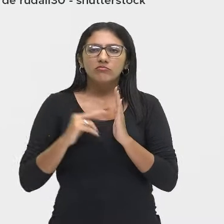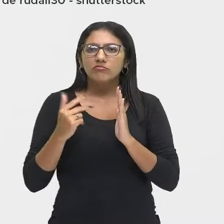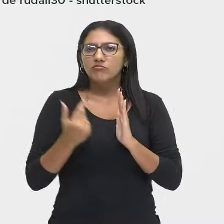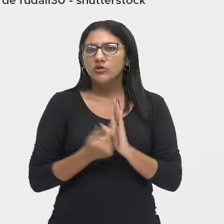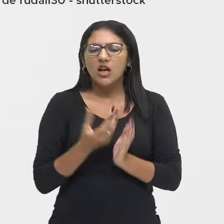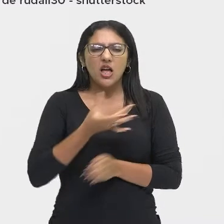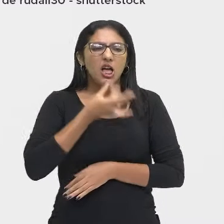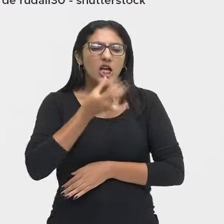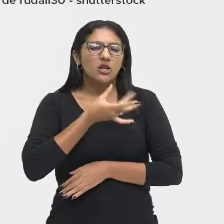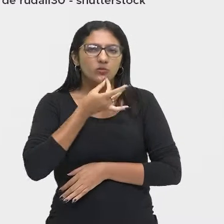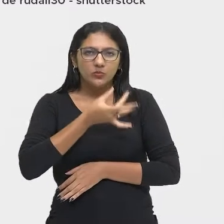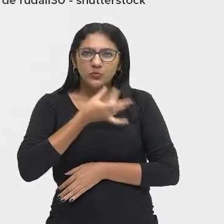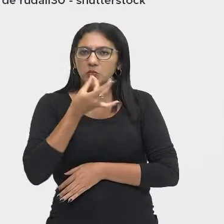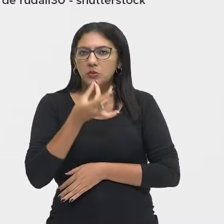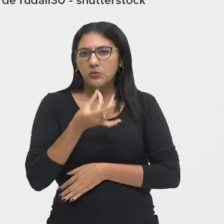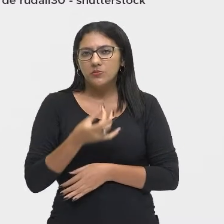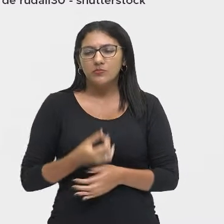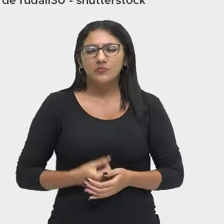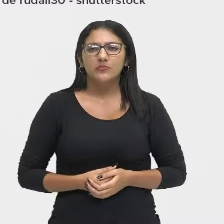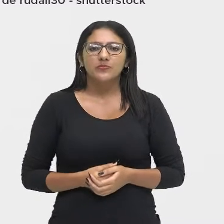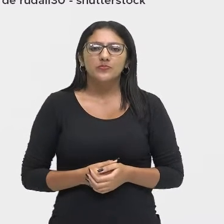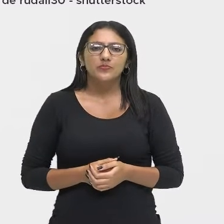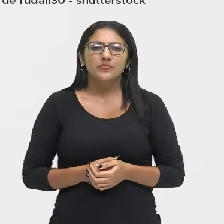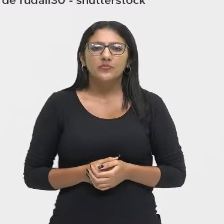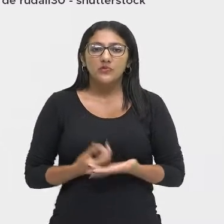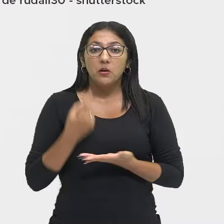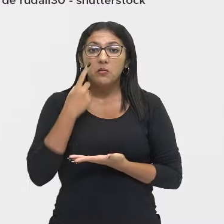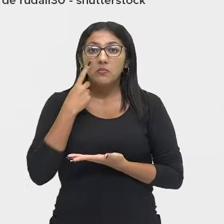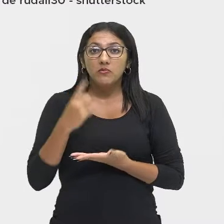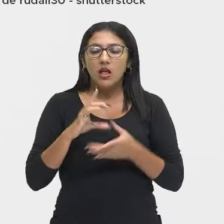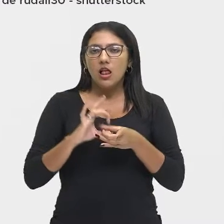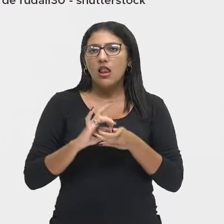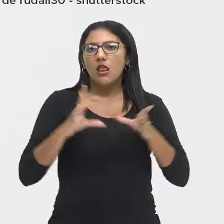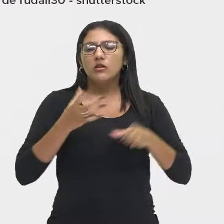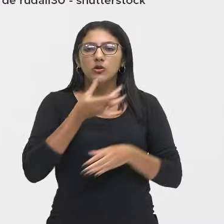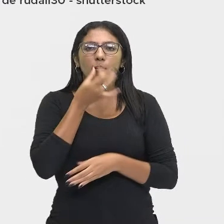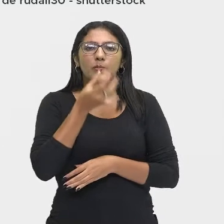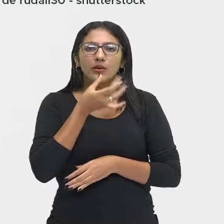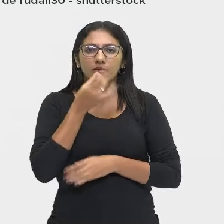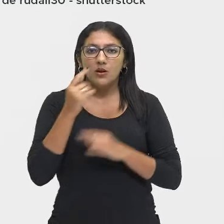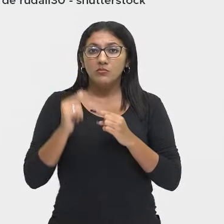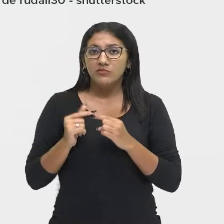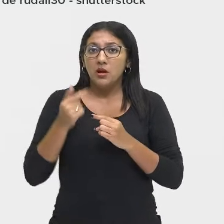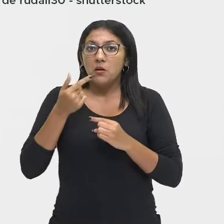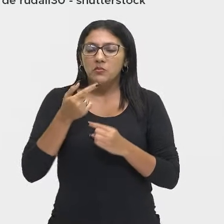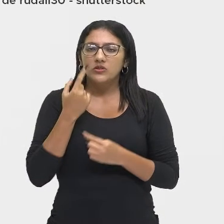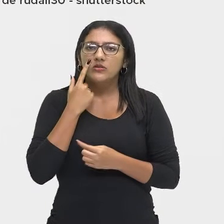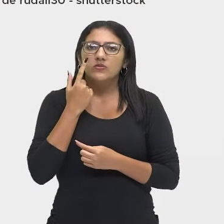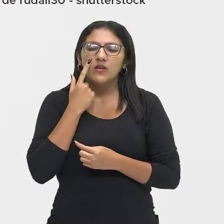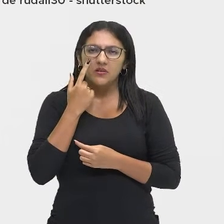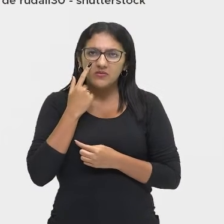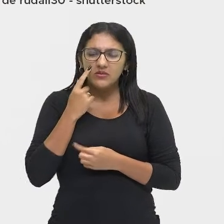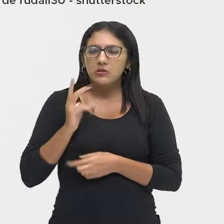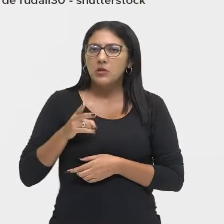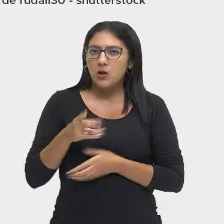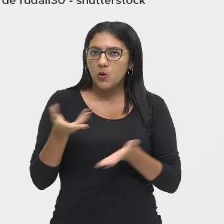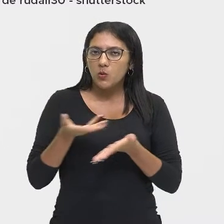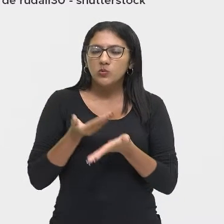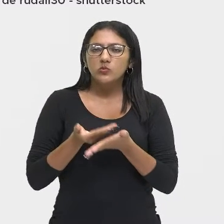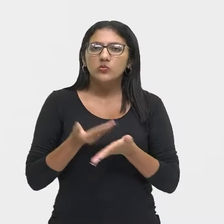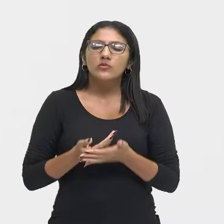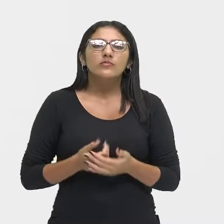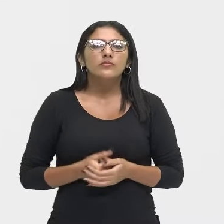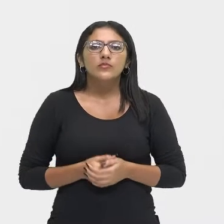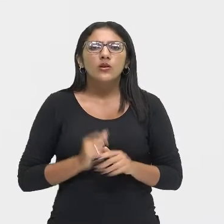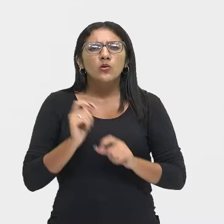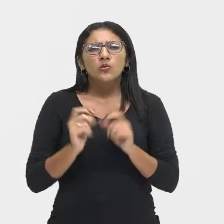de expressão, tá? Então, liberdade de expressão a gente vai falar bastante nesta aula. E o que